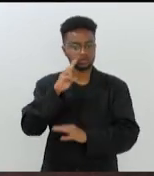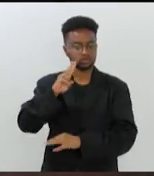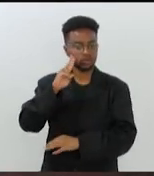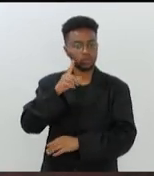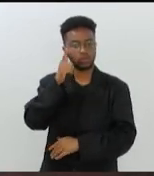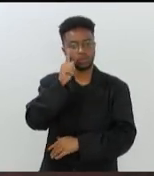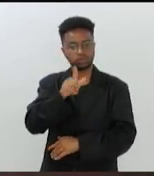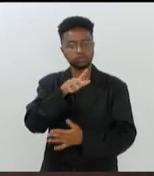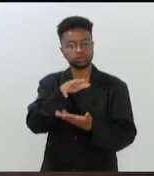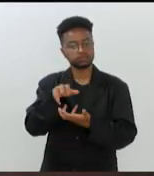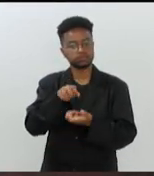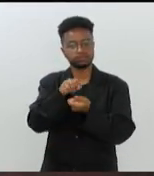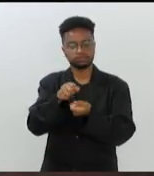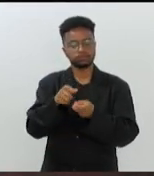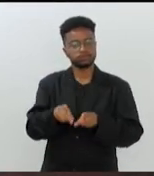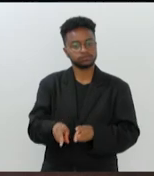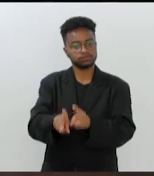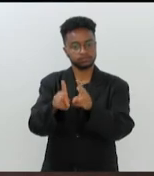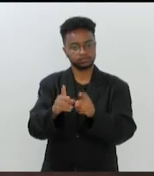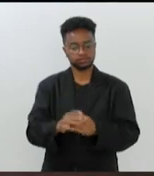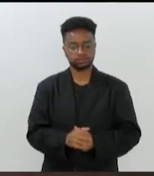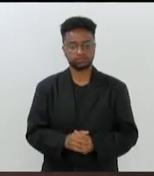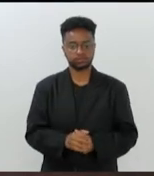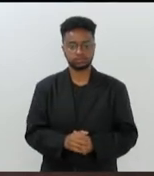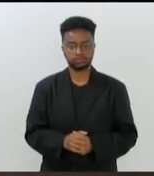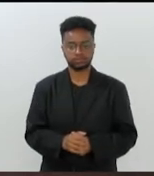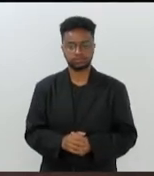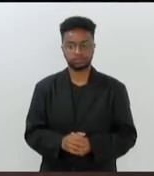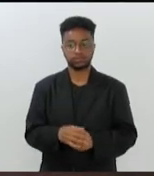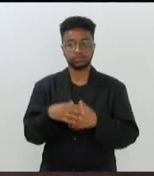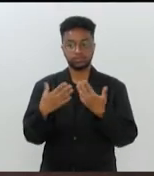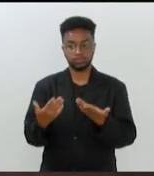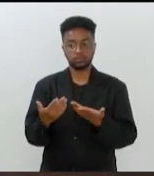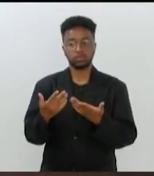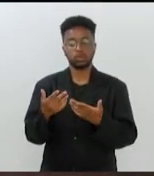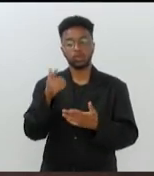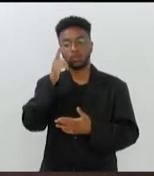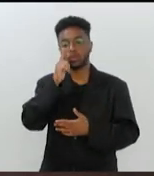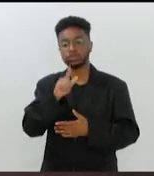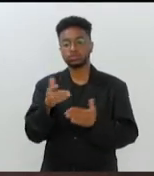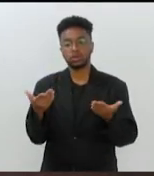a sustentabilidade do fundo. Essa rentabilidade alcançou